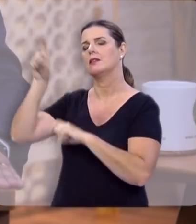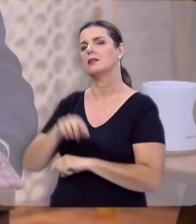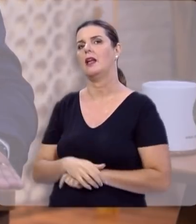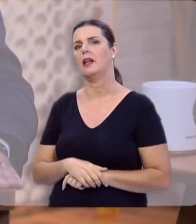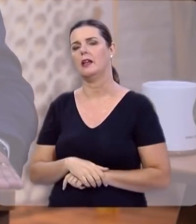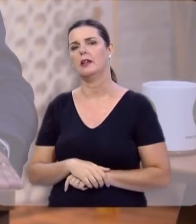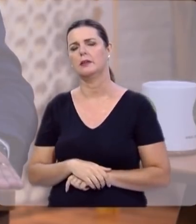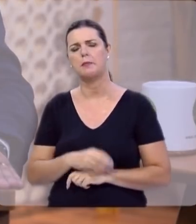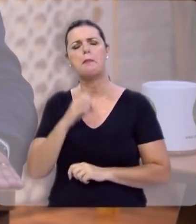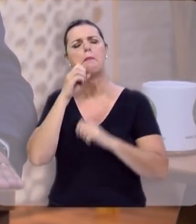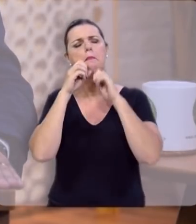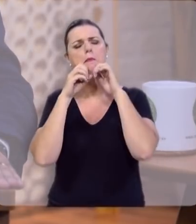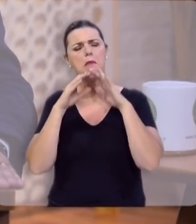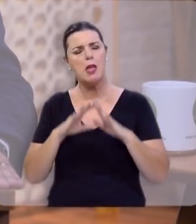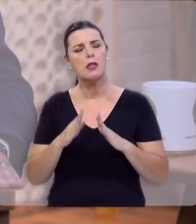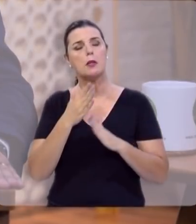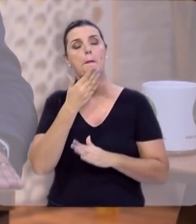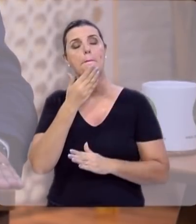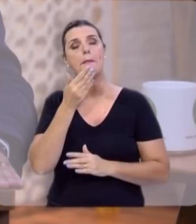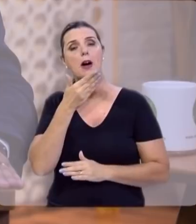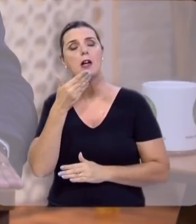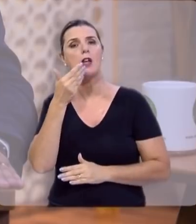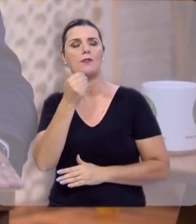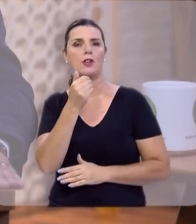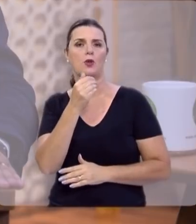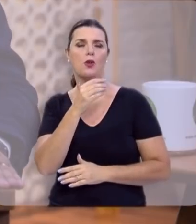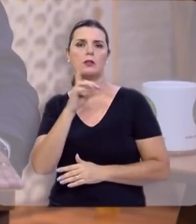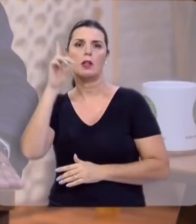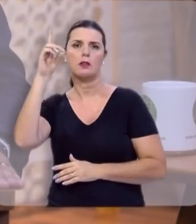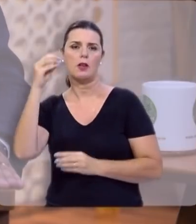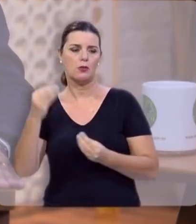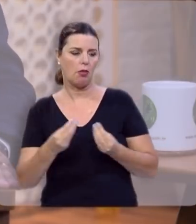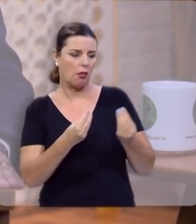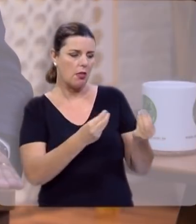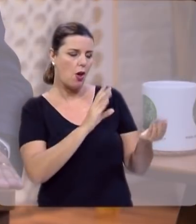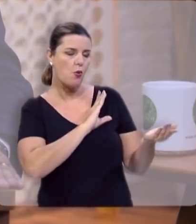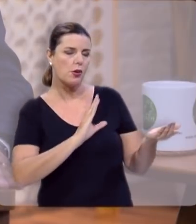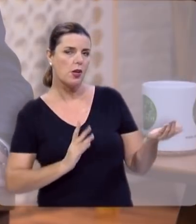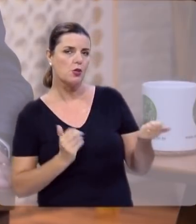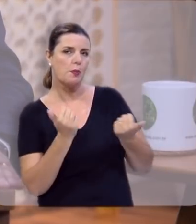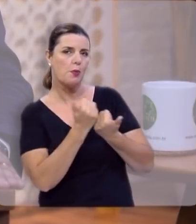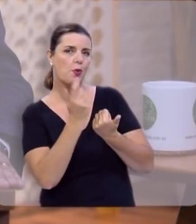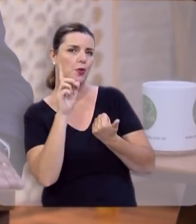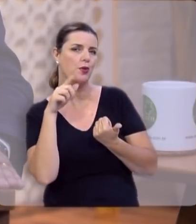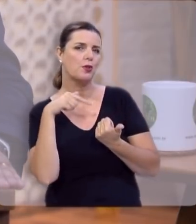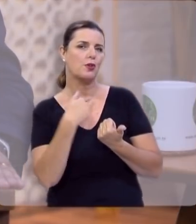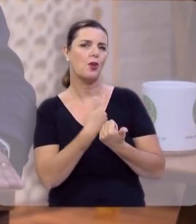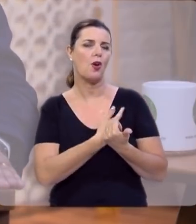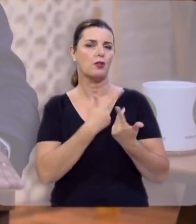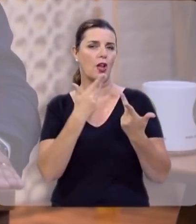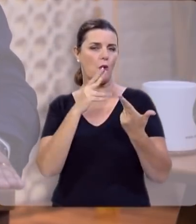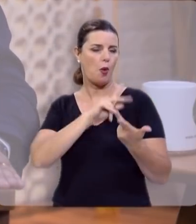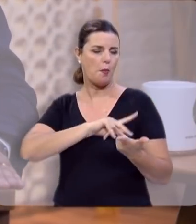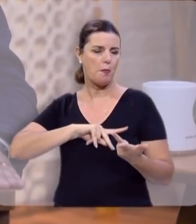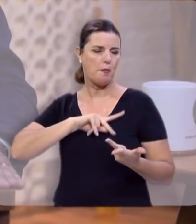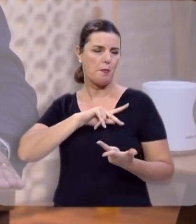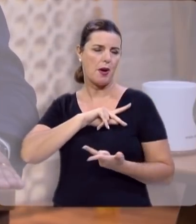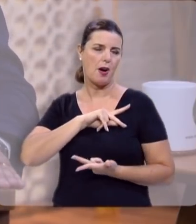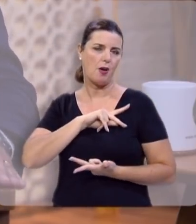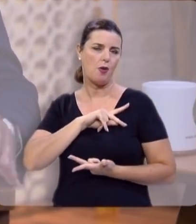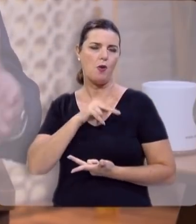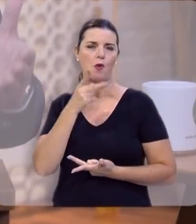Que bênção maravilhosa é saber que se Deus já deu Cristo na cruz por nós, meu querido amigo reverendo Rodrigo, é como Paulo diz em